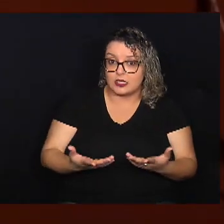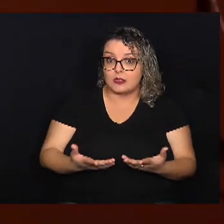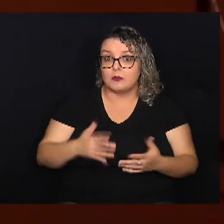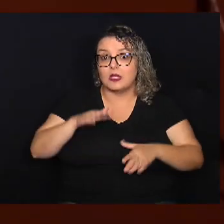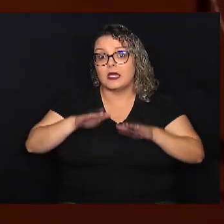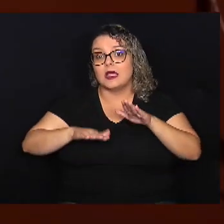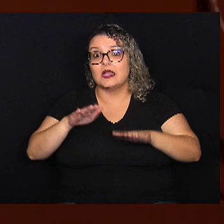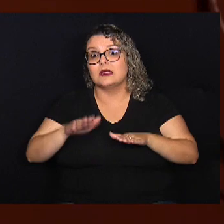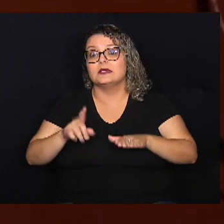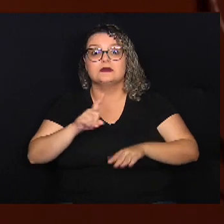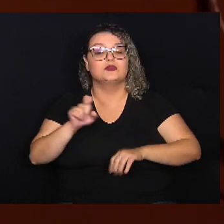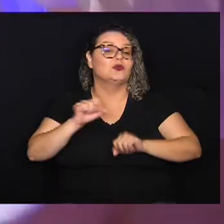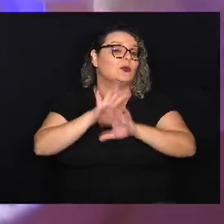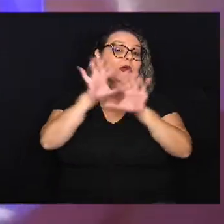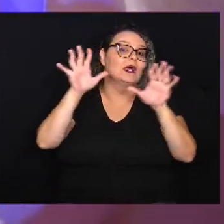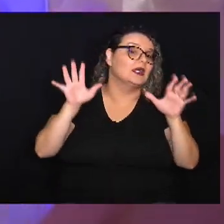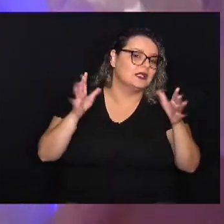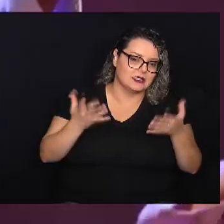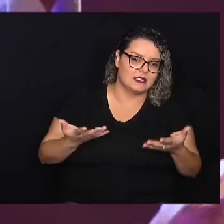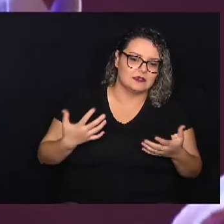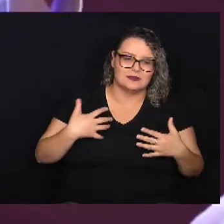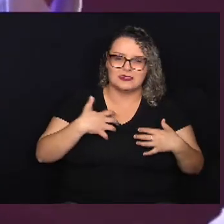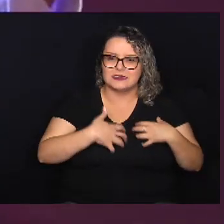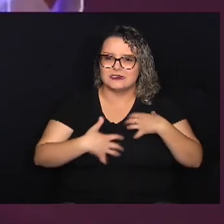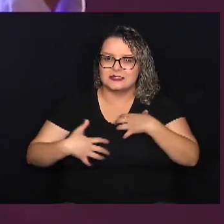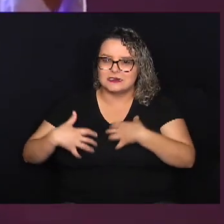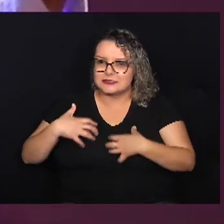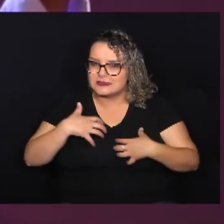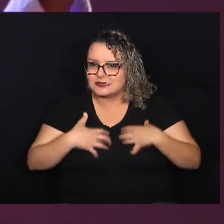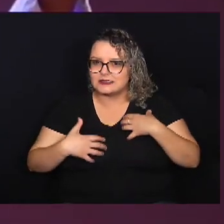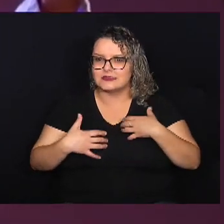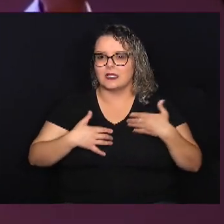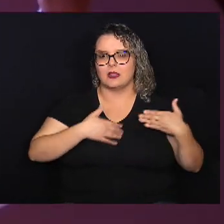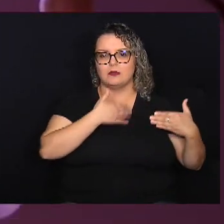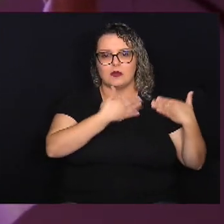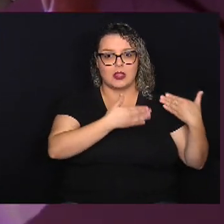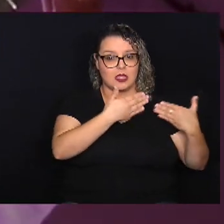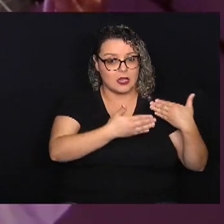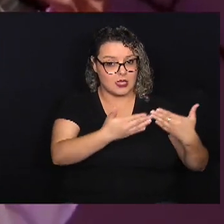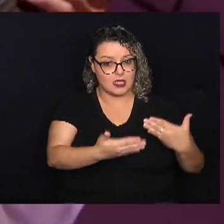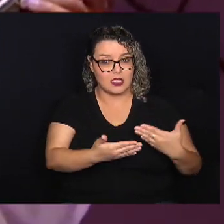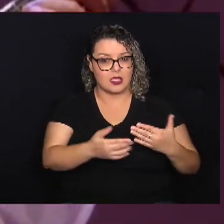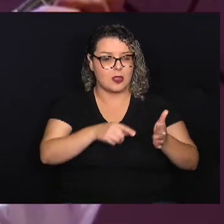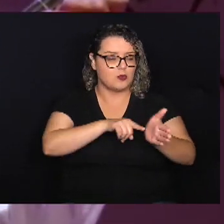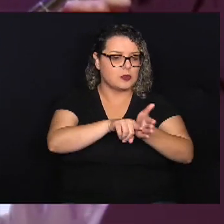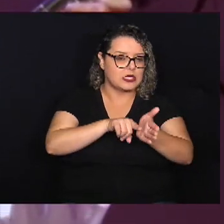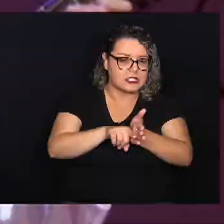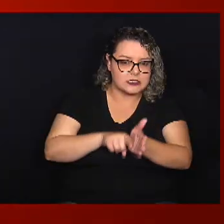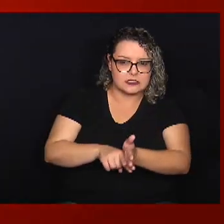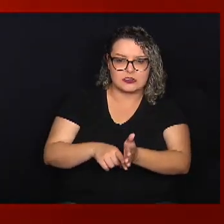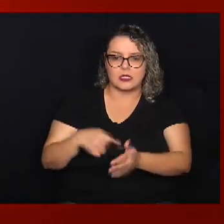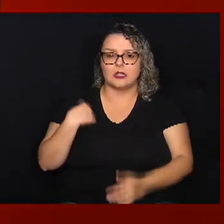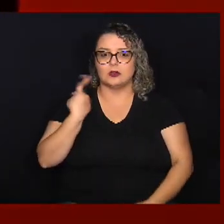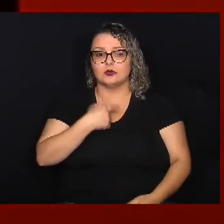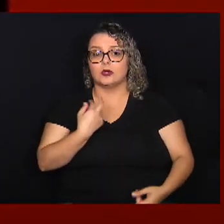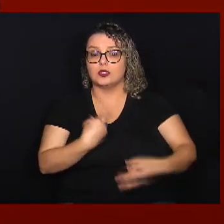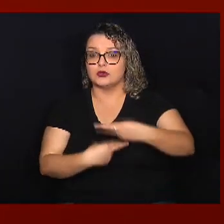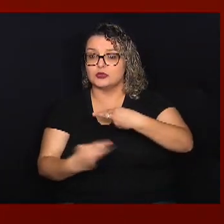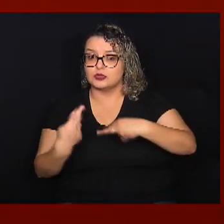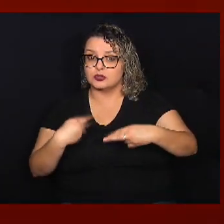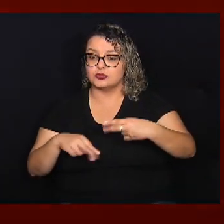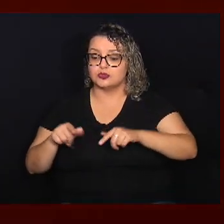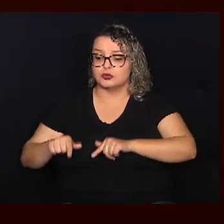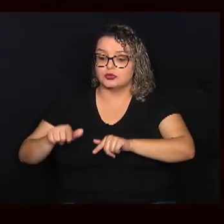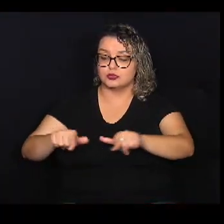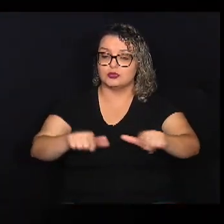não é muito claro. E aí essa inquietação levou a gente a pesquisar essa nossa relação, né, com os territórios,